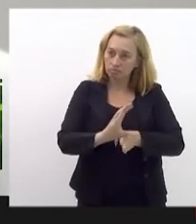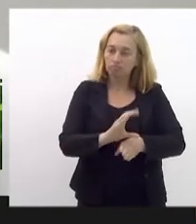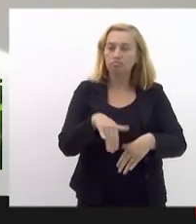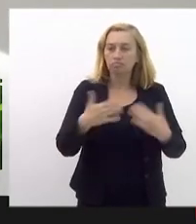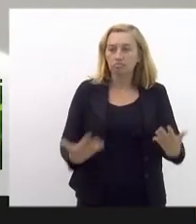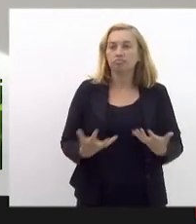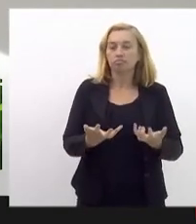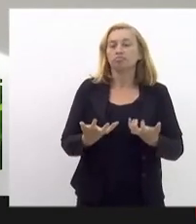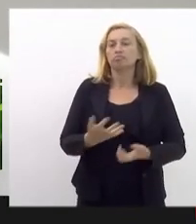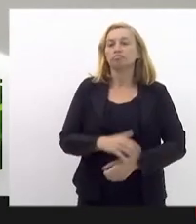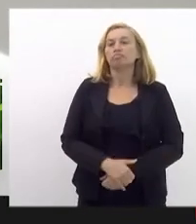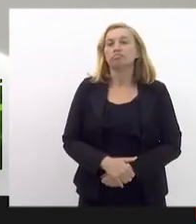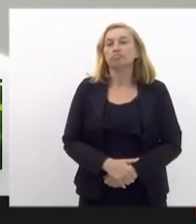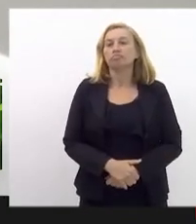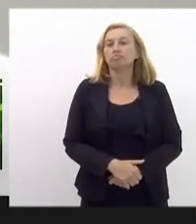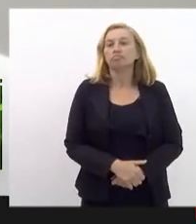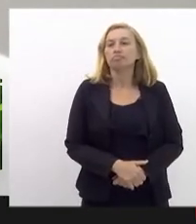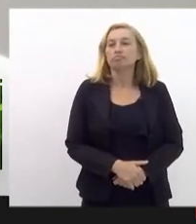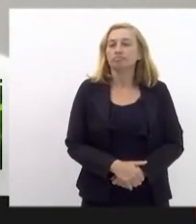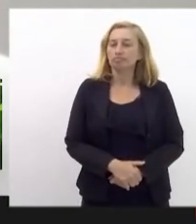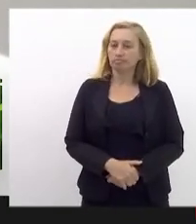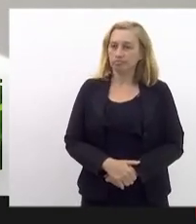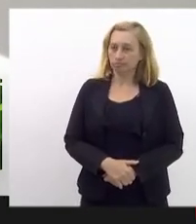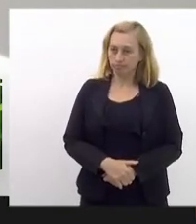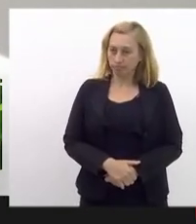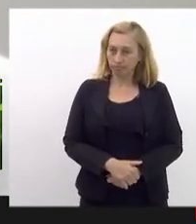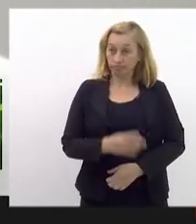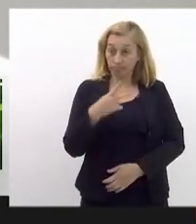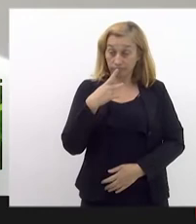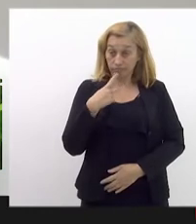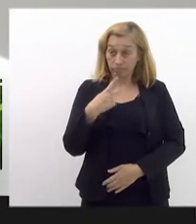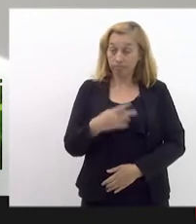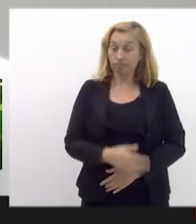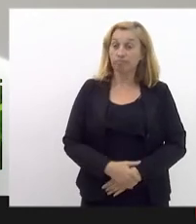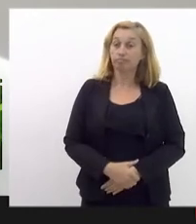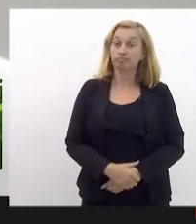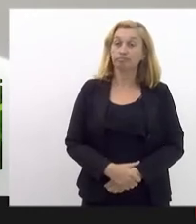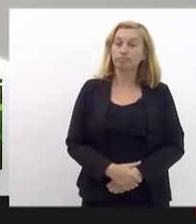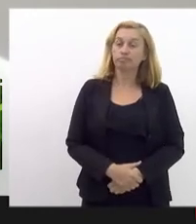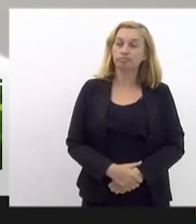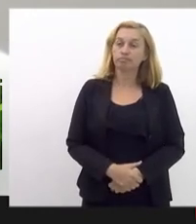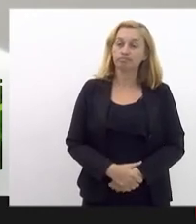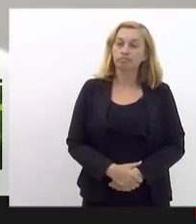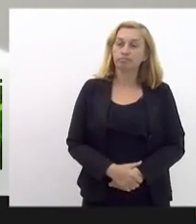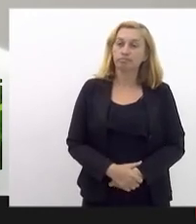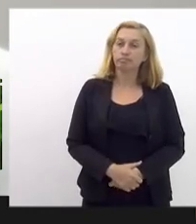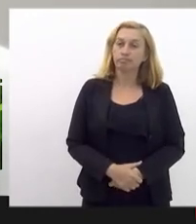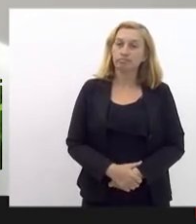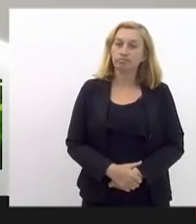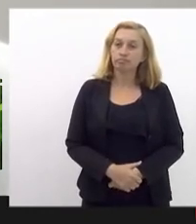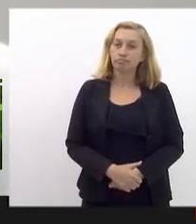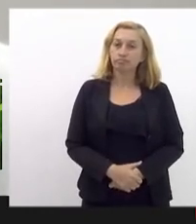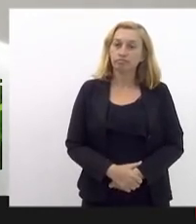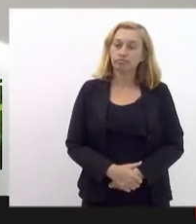eu queria só mesmo dizer que o texto vem aprimorar